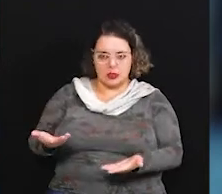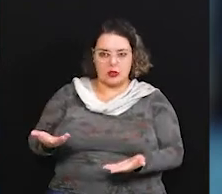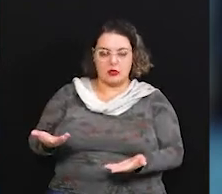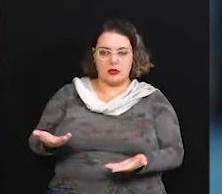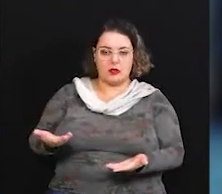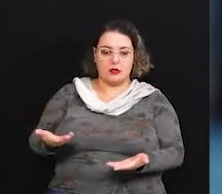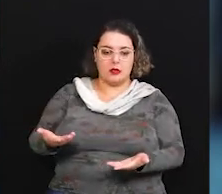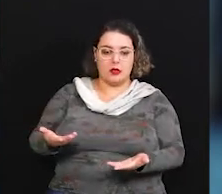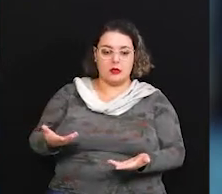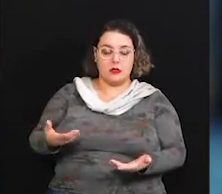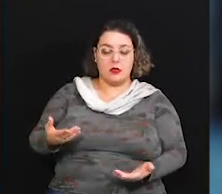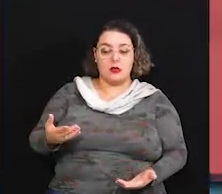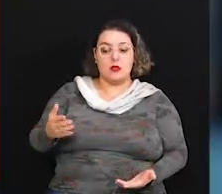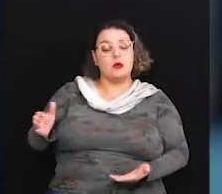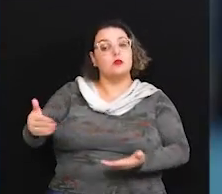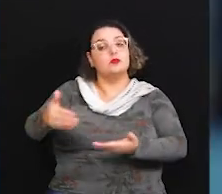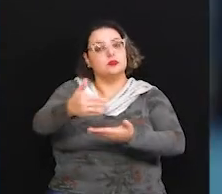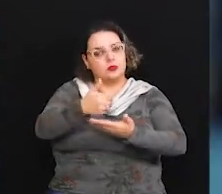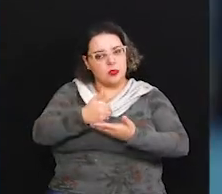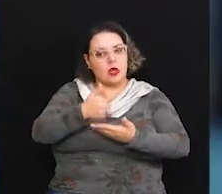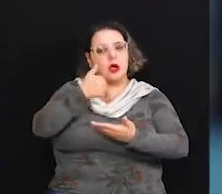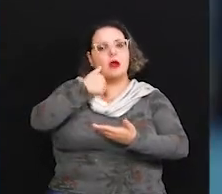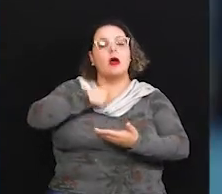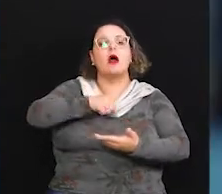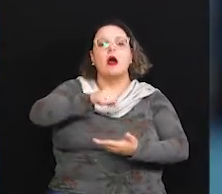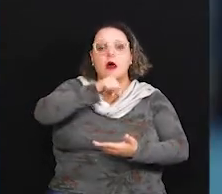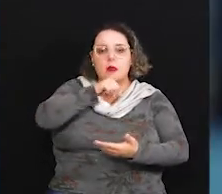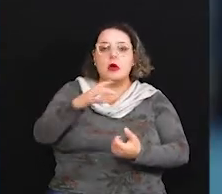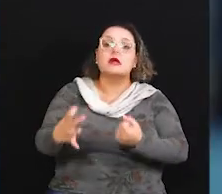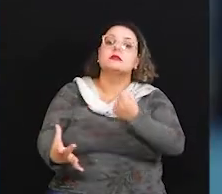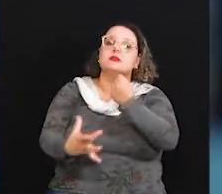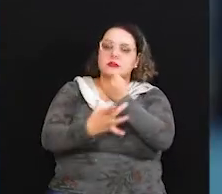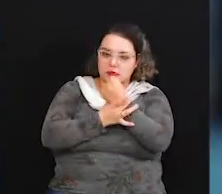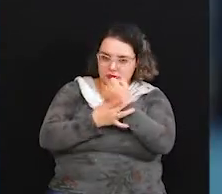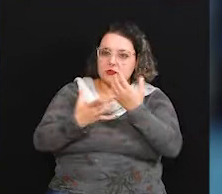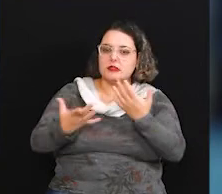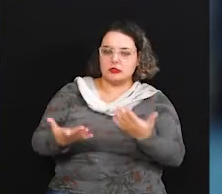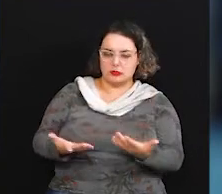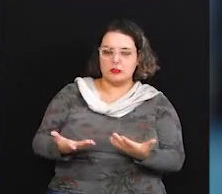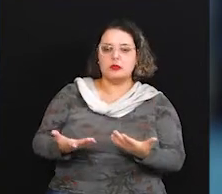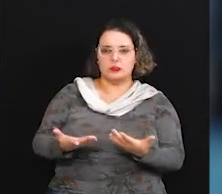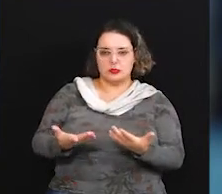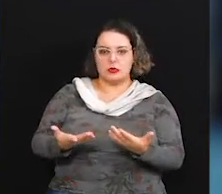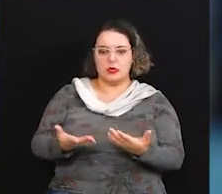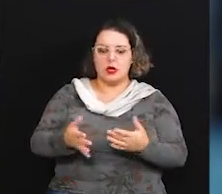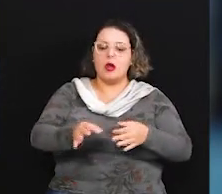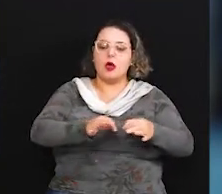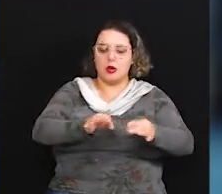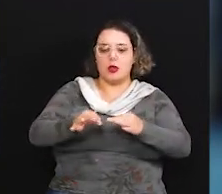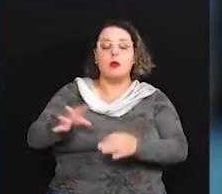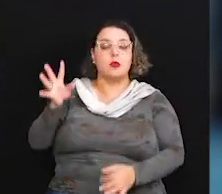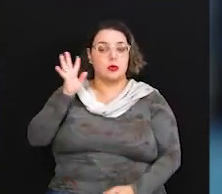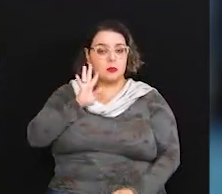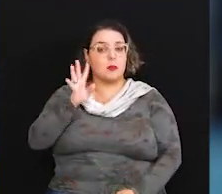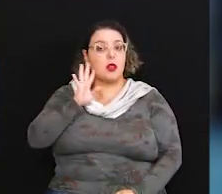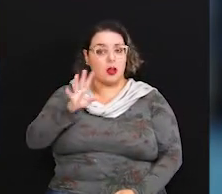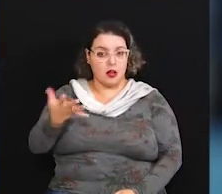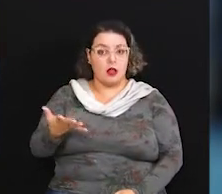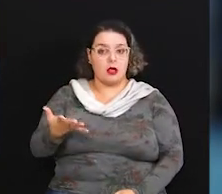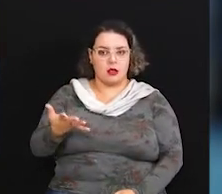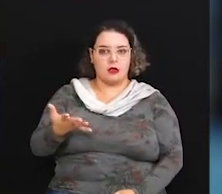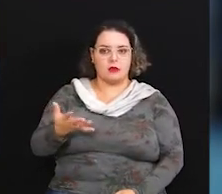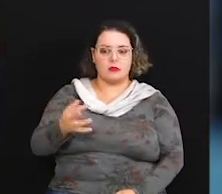alimento. Então, a gente acolhe, a mãe se sente muito segura. Então, é um programa bem